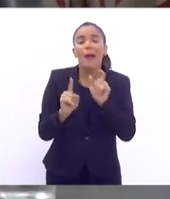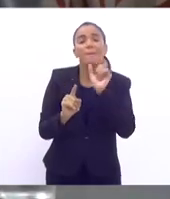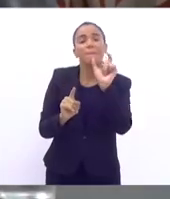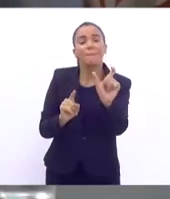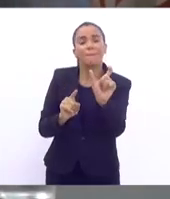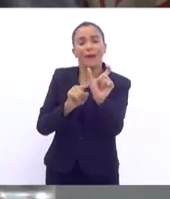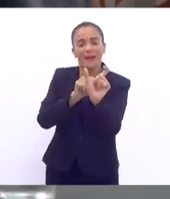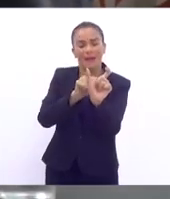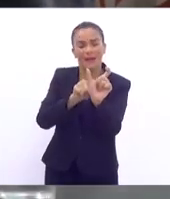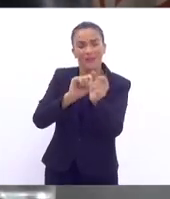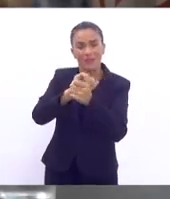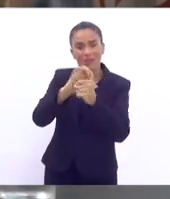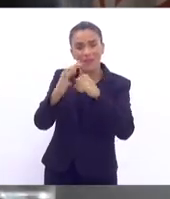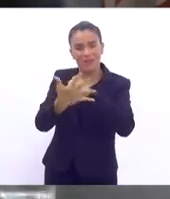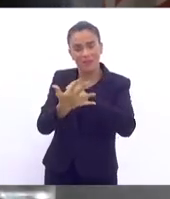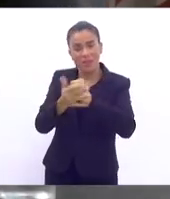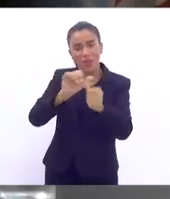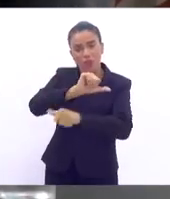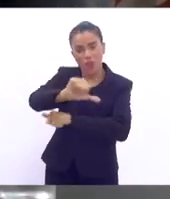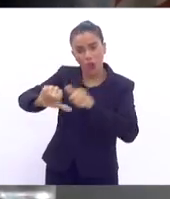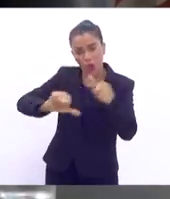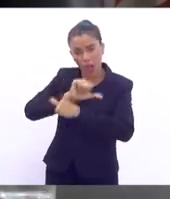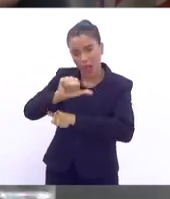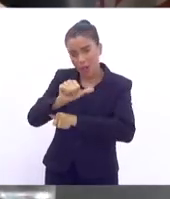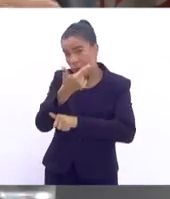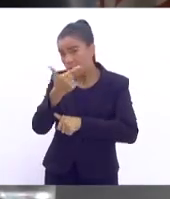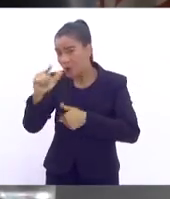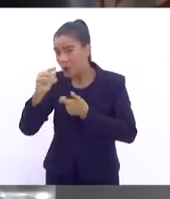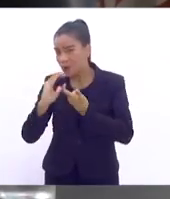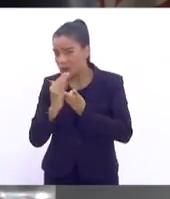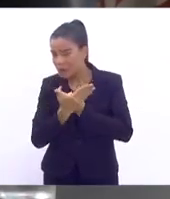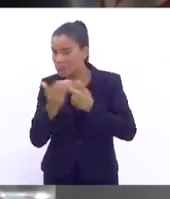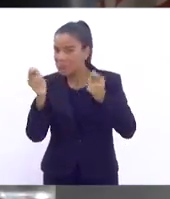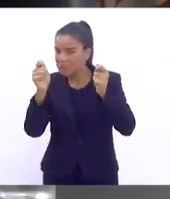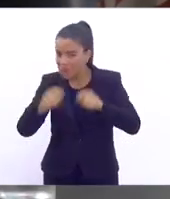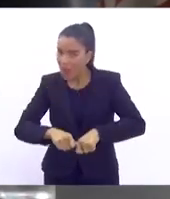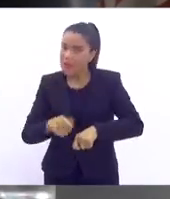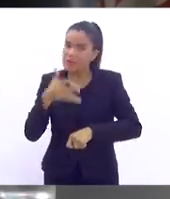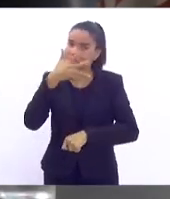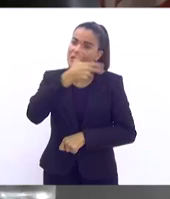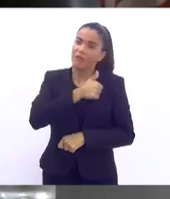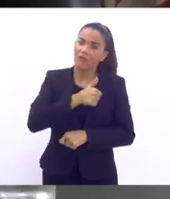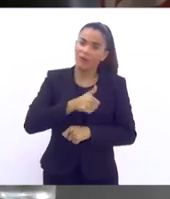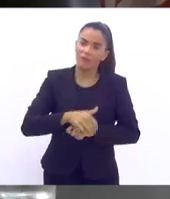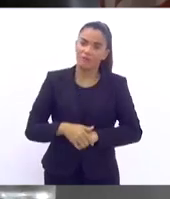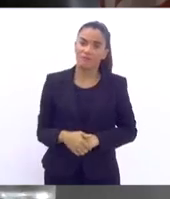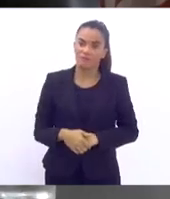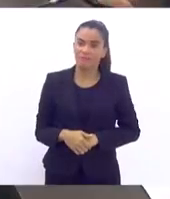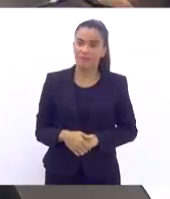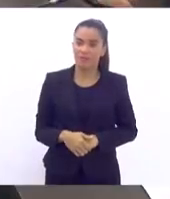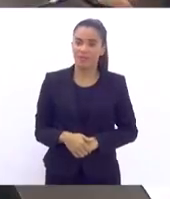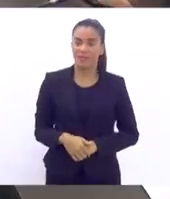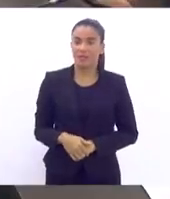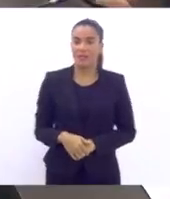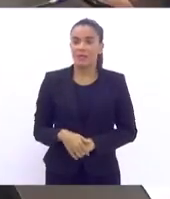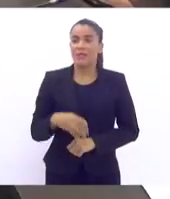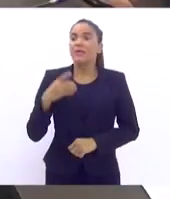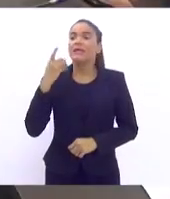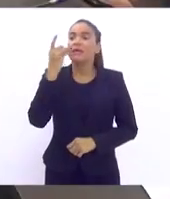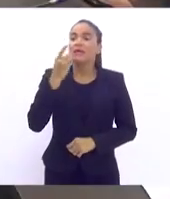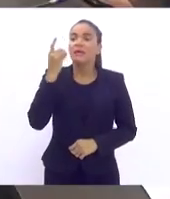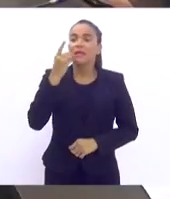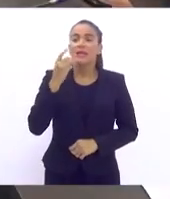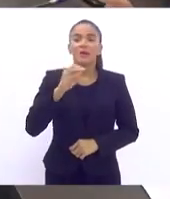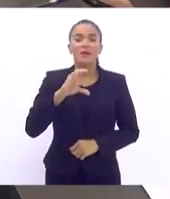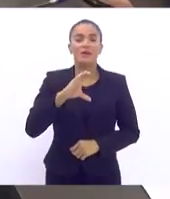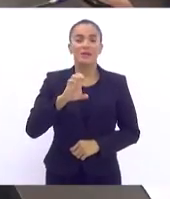covid se trocada por endemia pandemia tem possibilidade de aproveitá-lo deputada Célia me